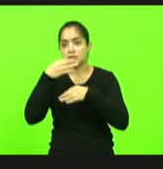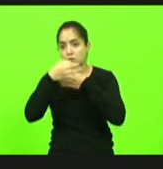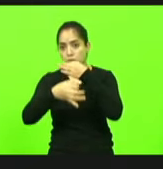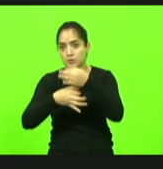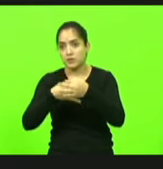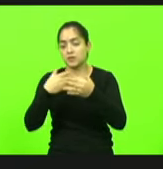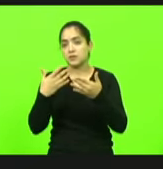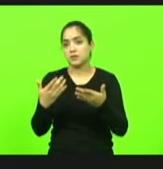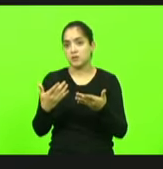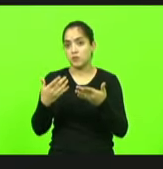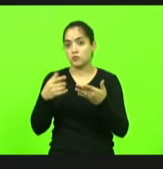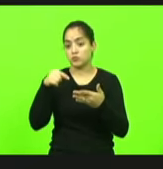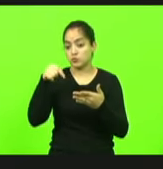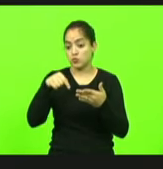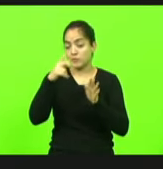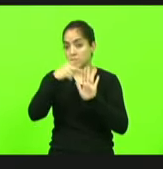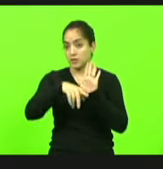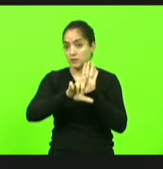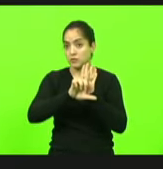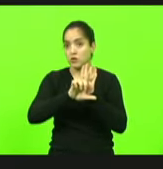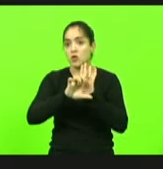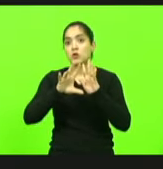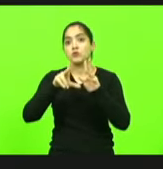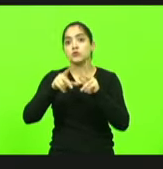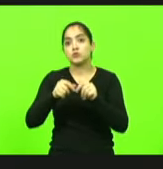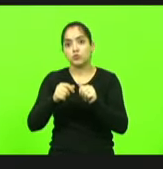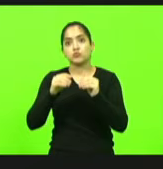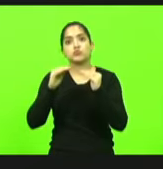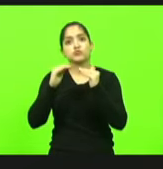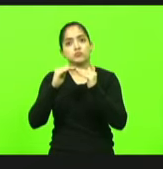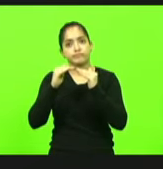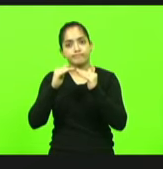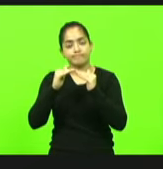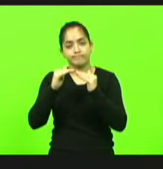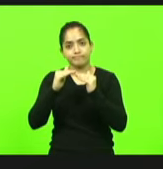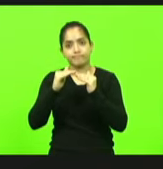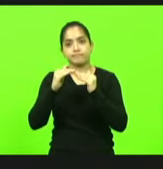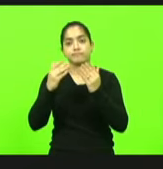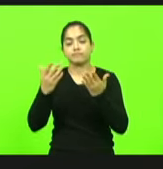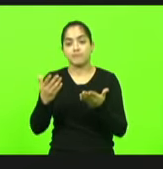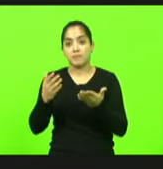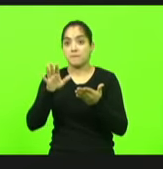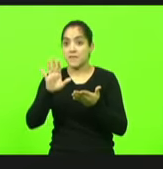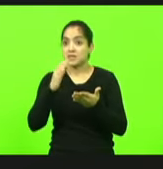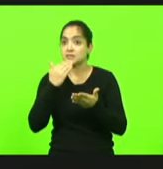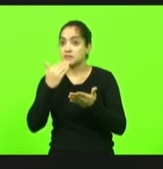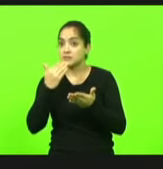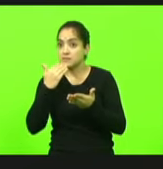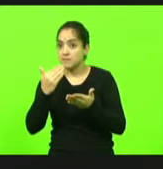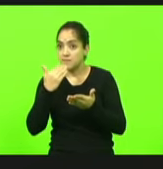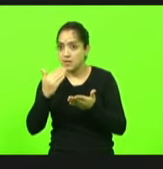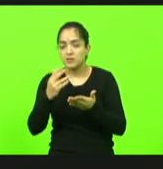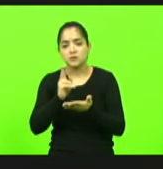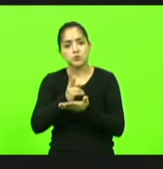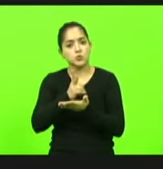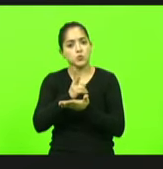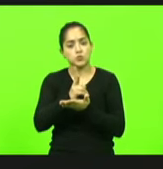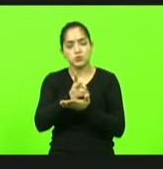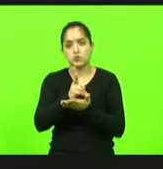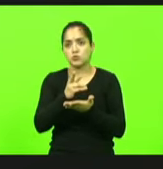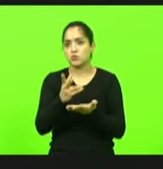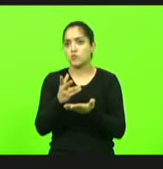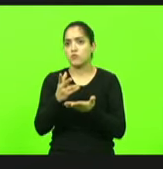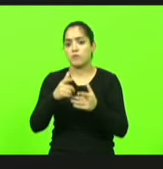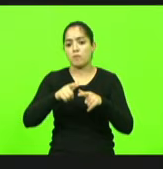Legislativa sobre esse projeto, todos concordam que os recursos são finitos. Já as demandas não são. Nós temos demandas em muito